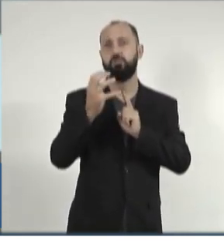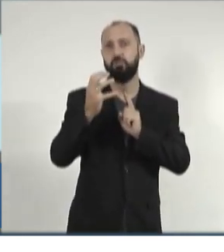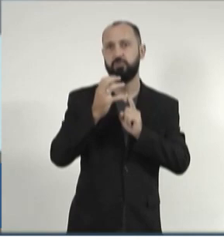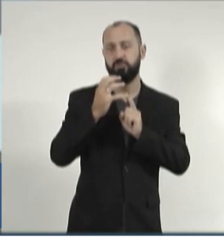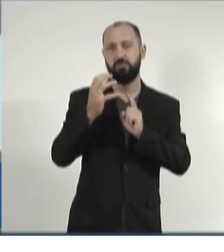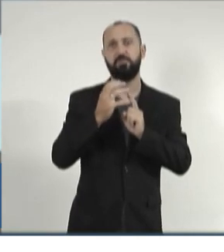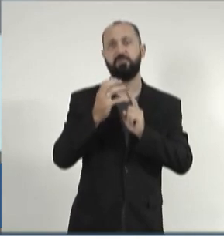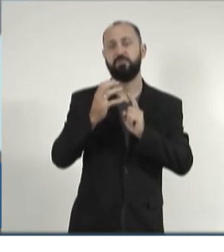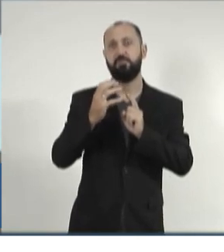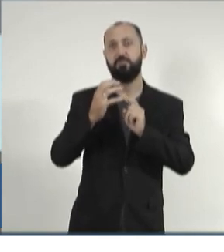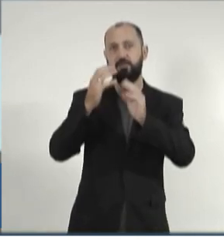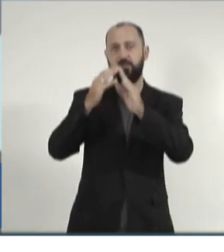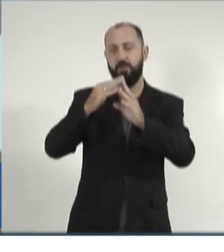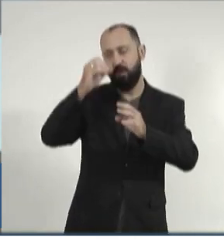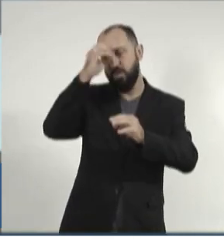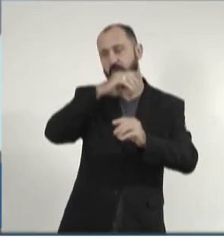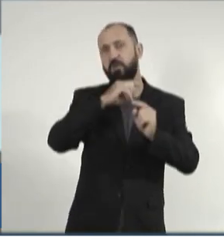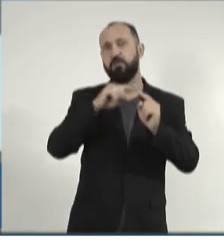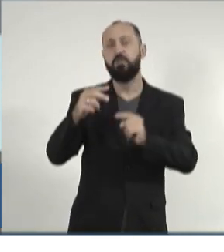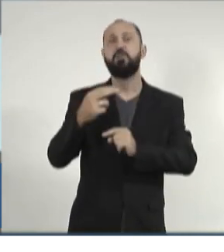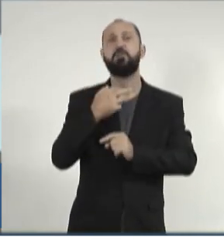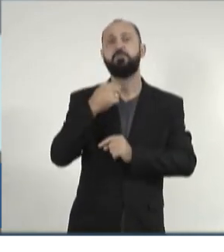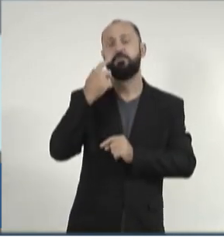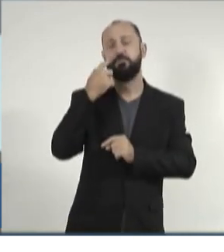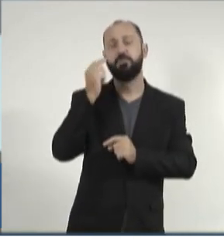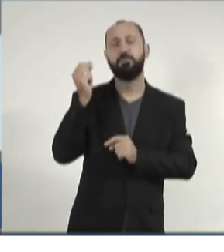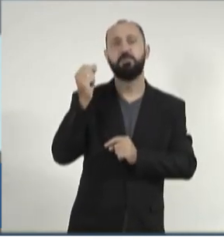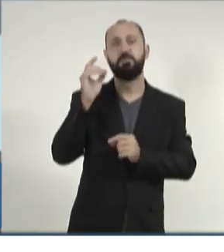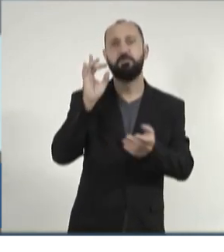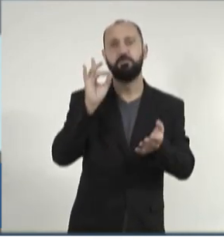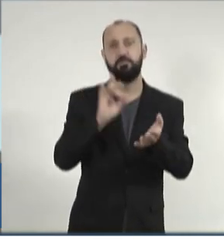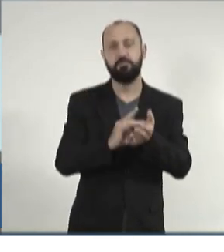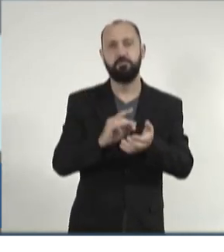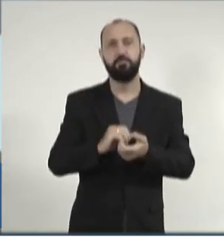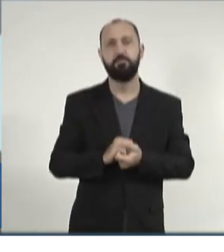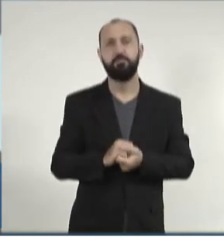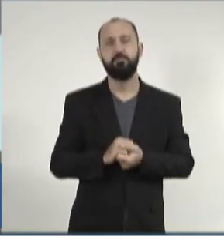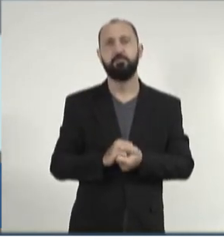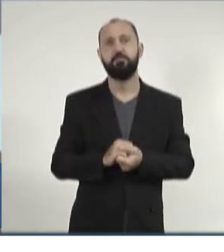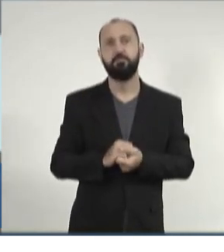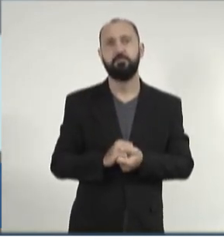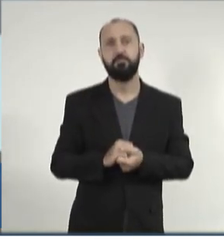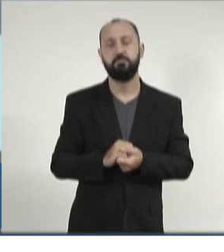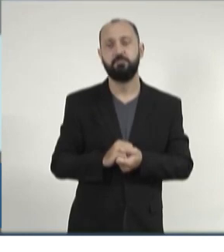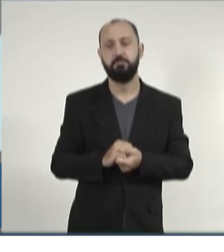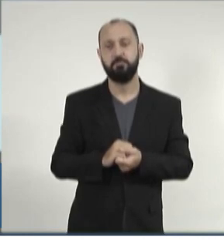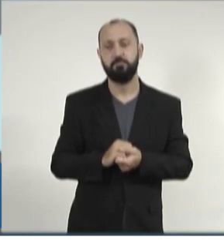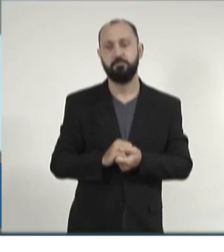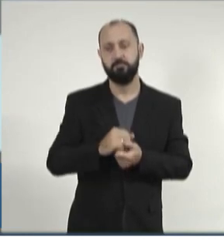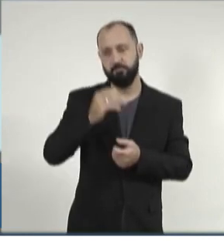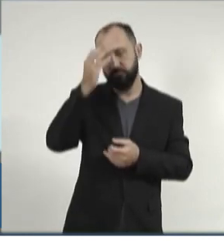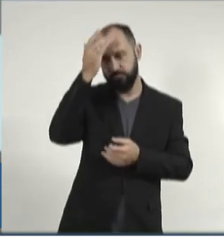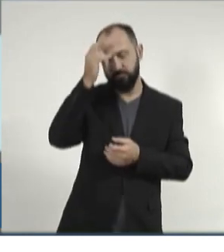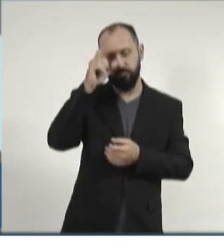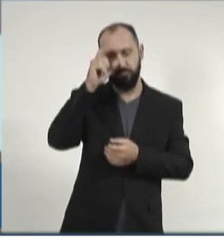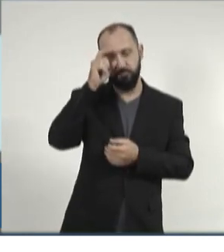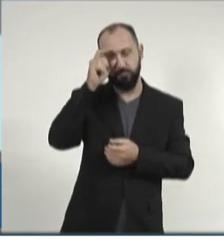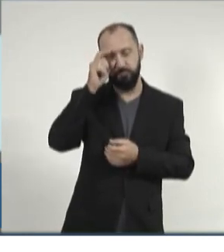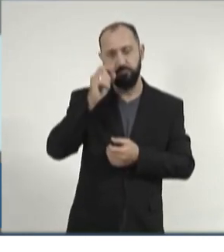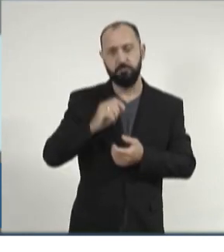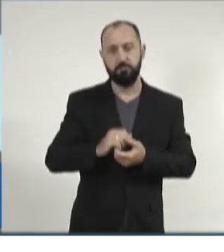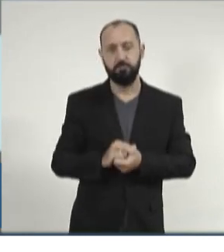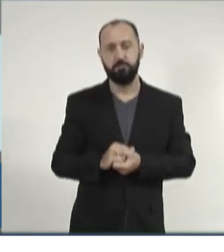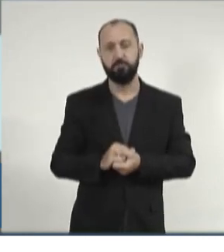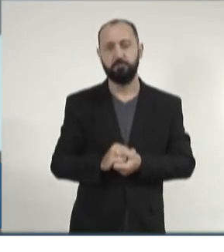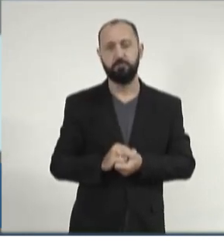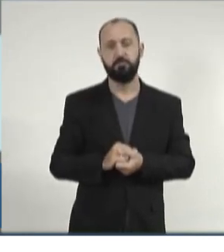doméstica. Nós não podemos fechar os olhos para essa realidade. E a Maria da Penha, lá atrás, quando ela se casou com o marido dela, que também